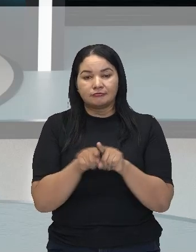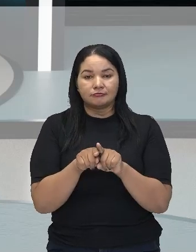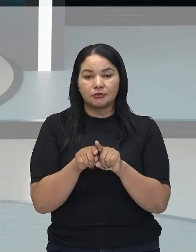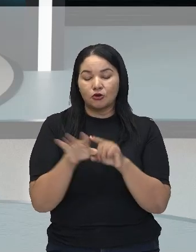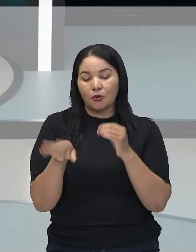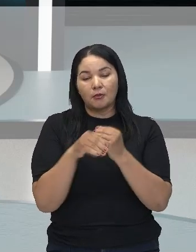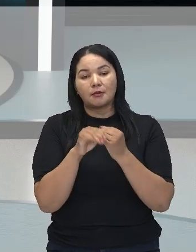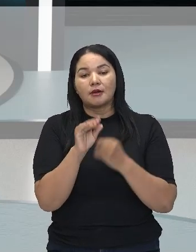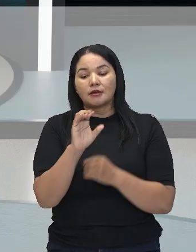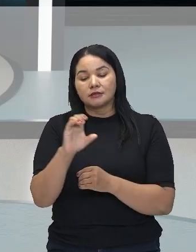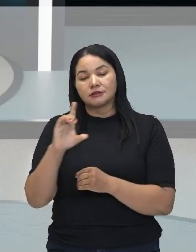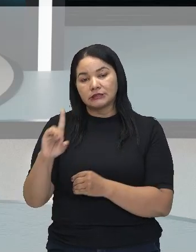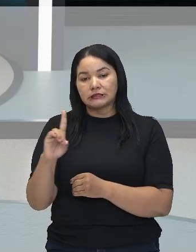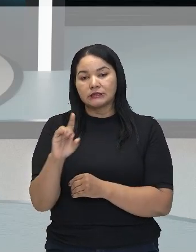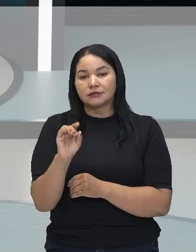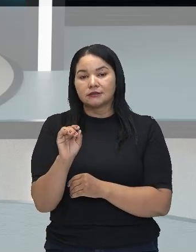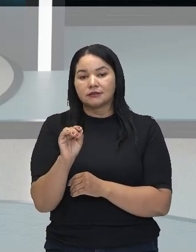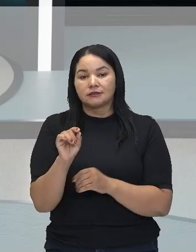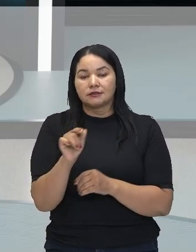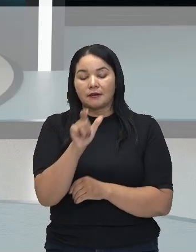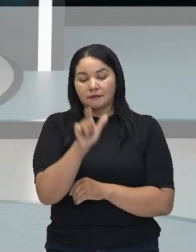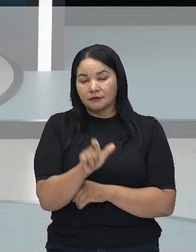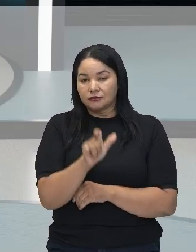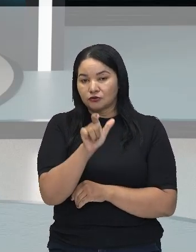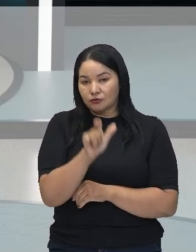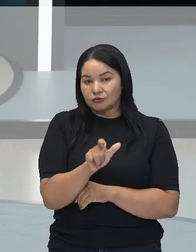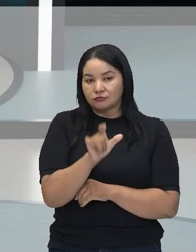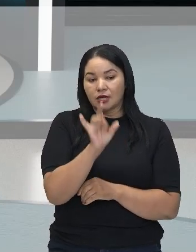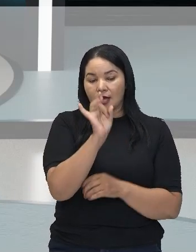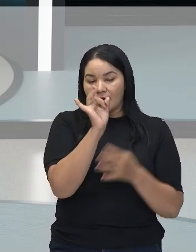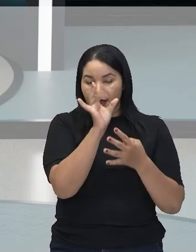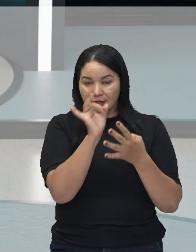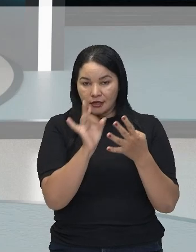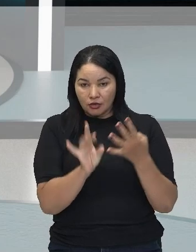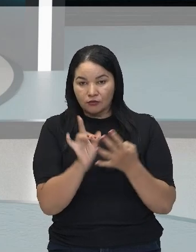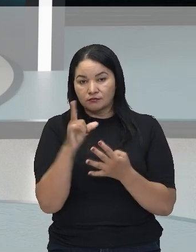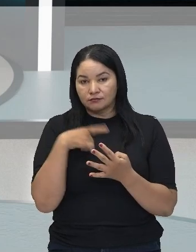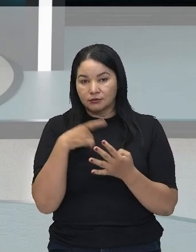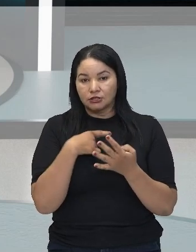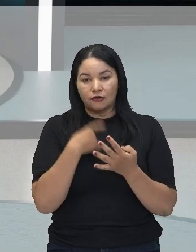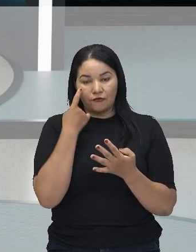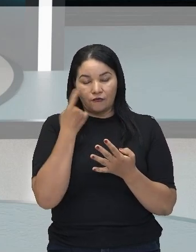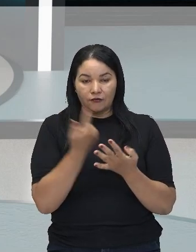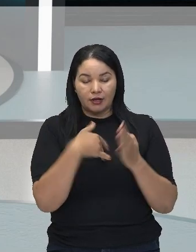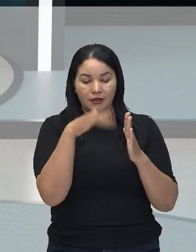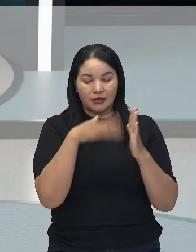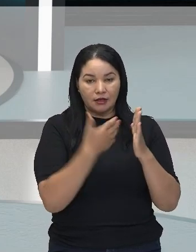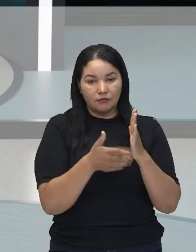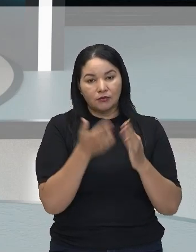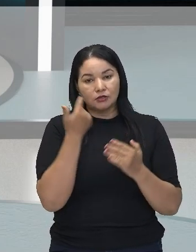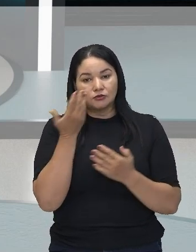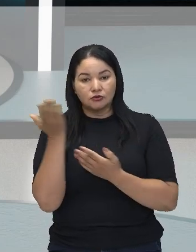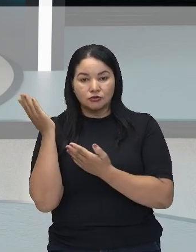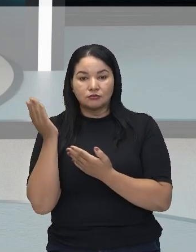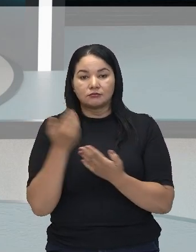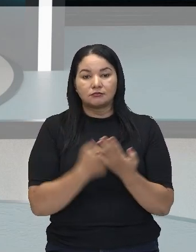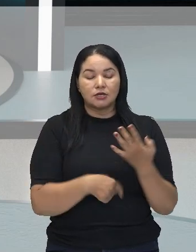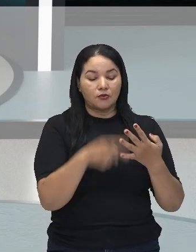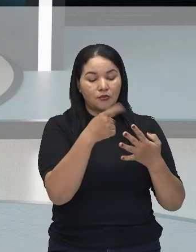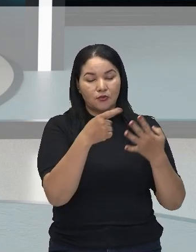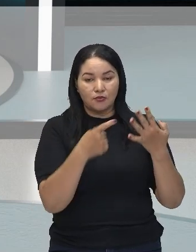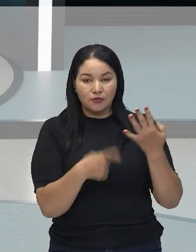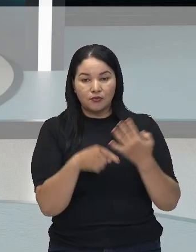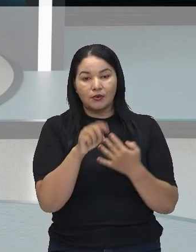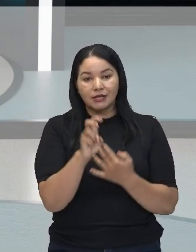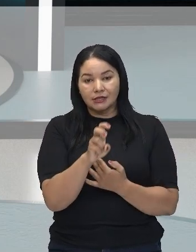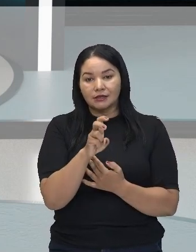complementos diretos das pessoas do discurso? Todos eles são átonos. Vamos ver aqui, todos, a partir do yo até o